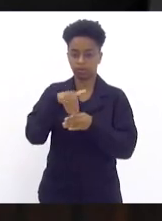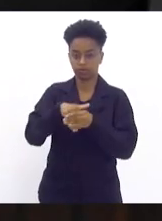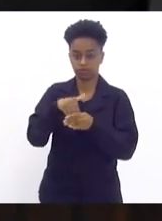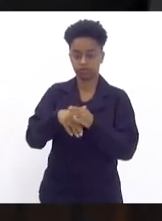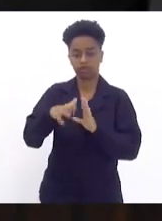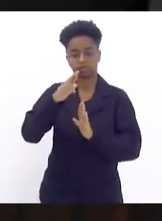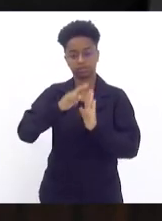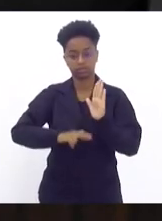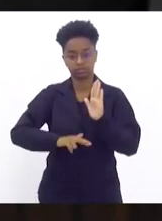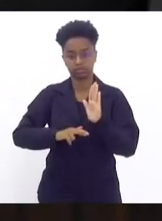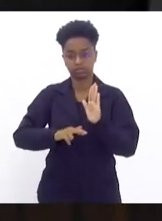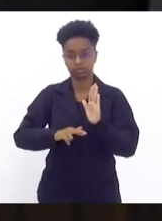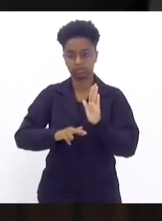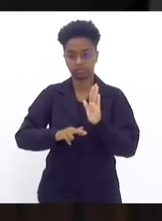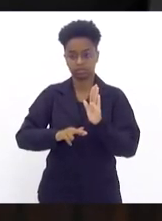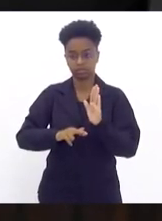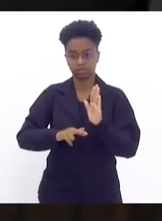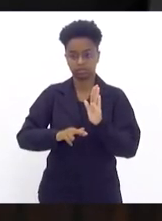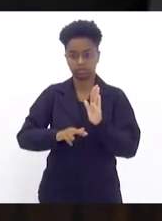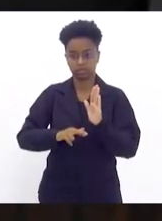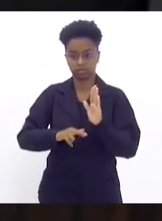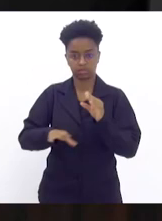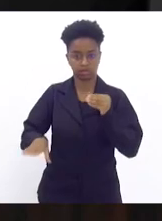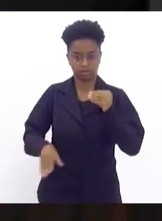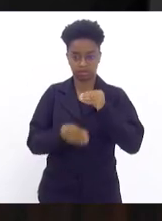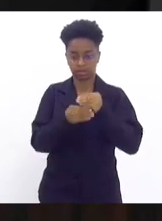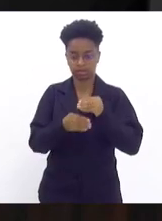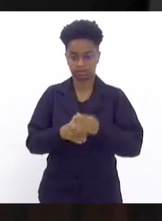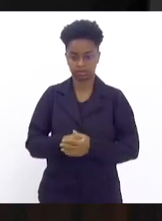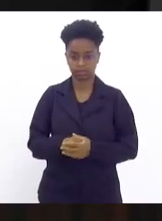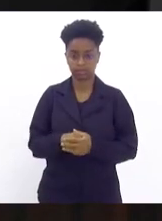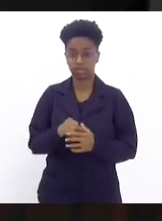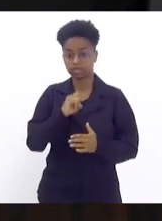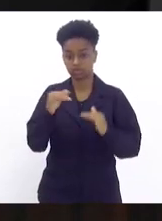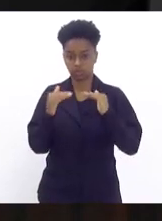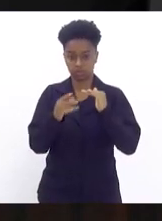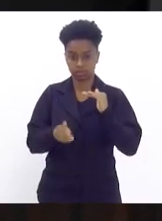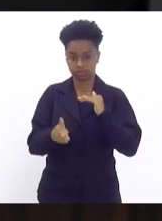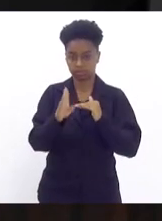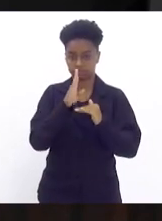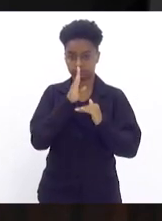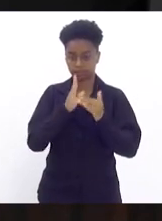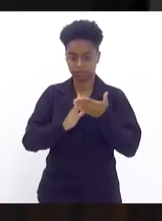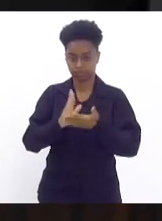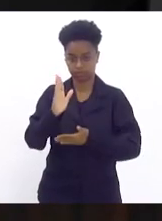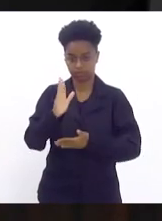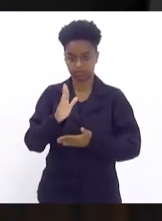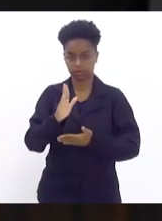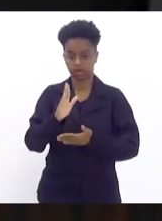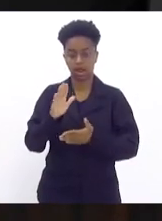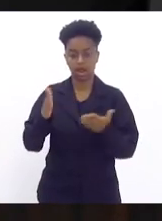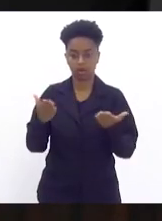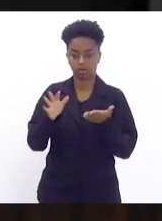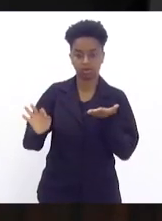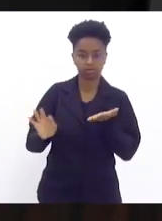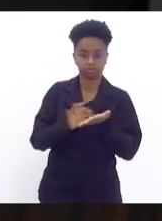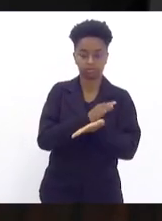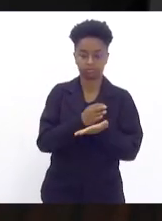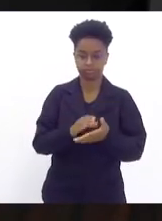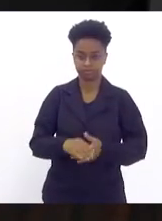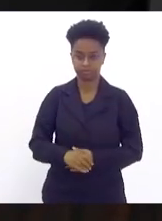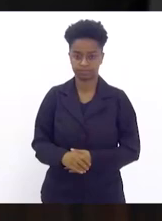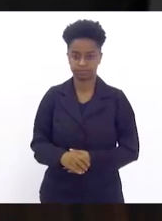redação do vencido assim emendado senhores que a própria permaneça Como estão aprovado vai autógrafo